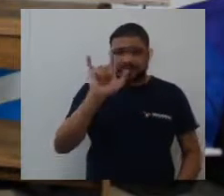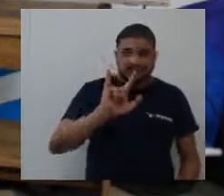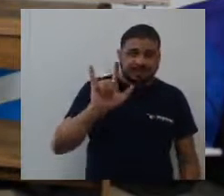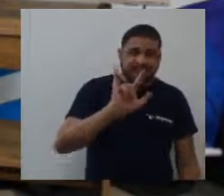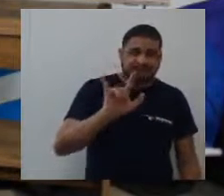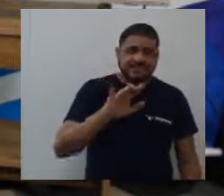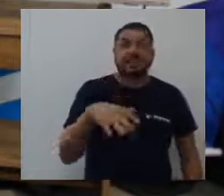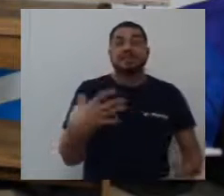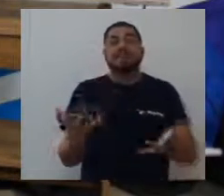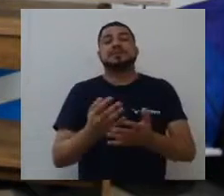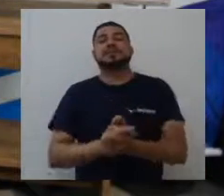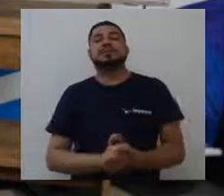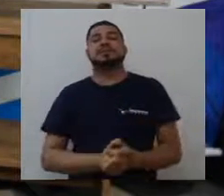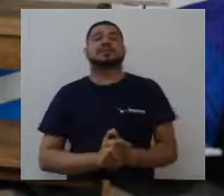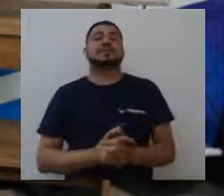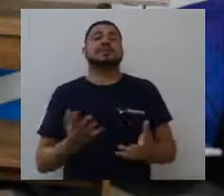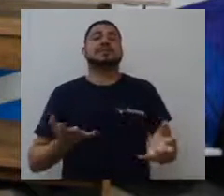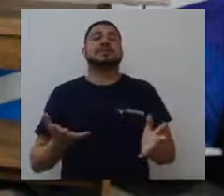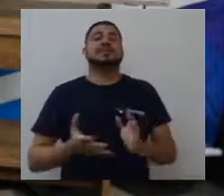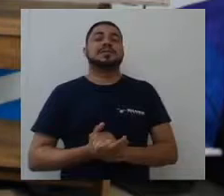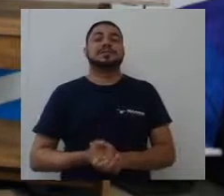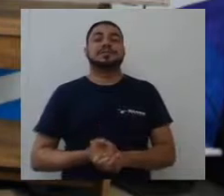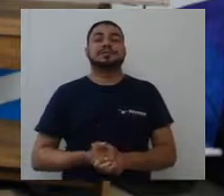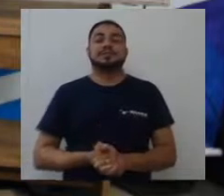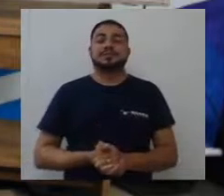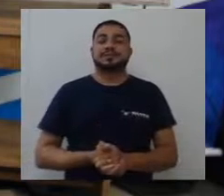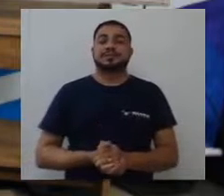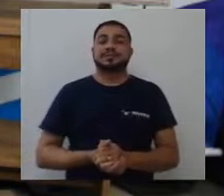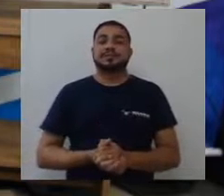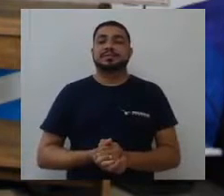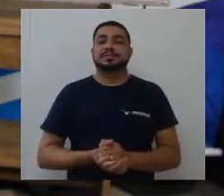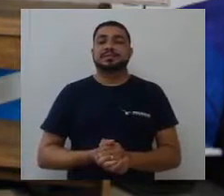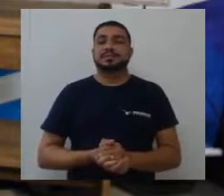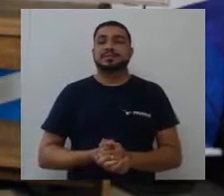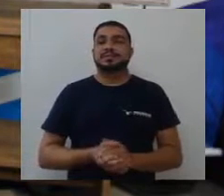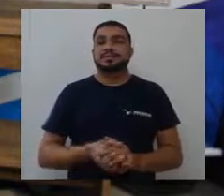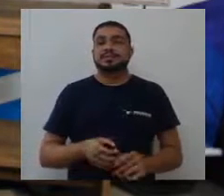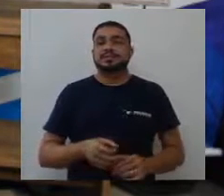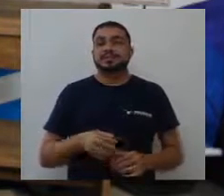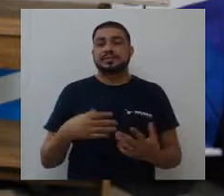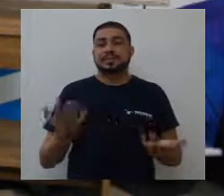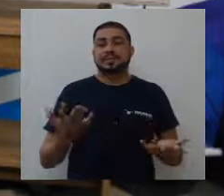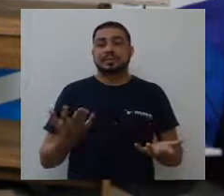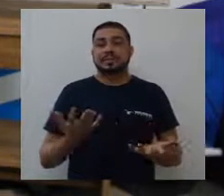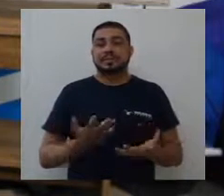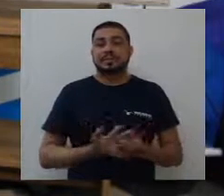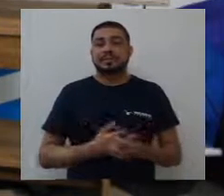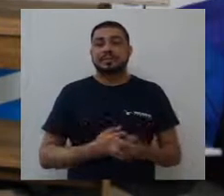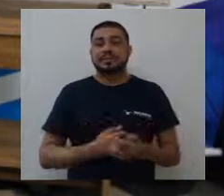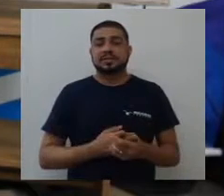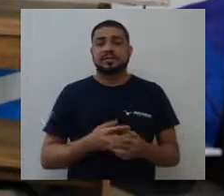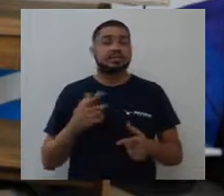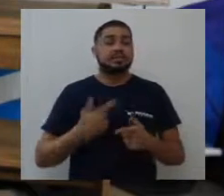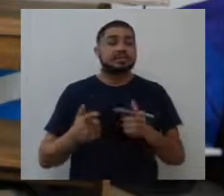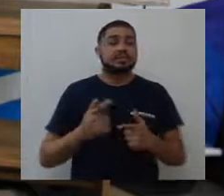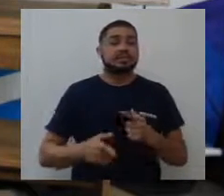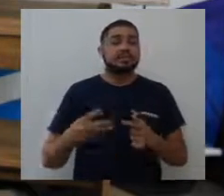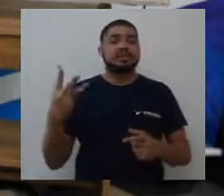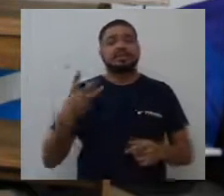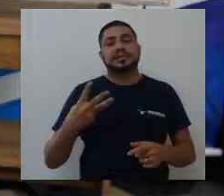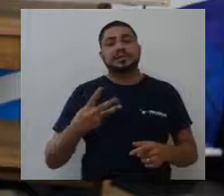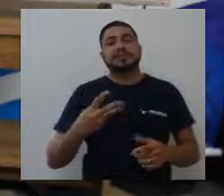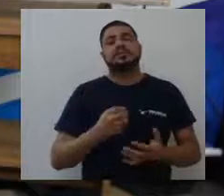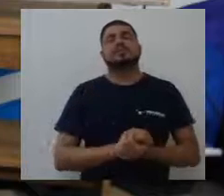Então, o que acontece? Vamos para a próxima questão. Ai, meu Deus. Piada interna. Gente, probleminha número